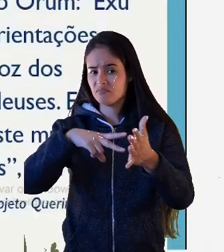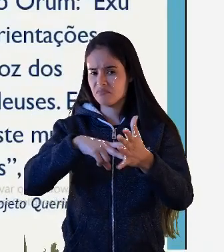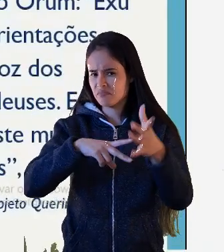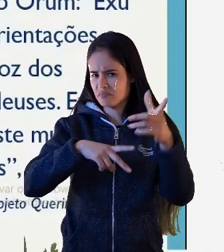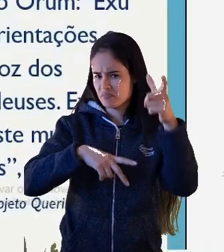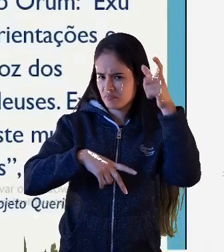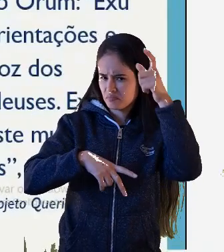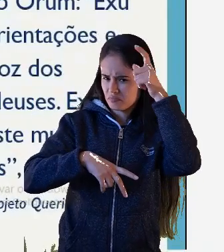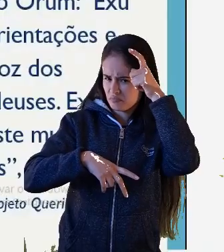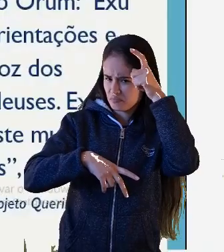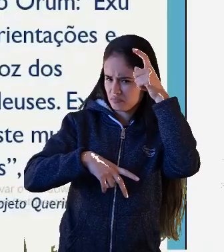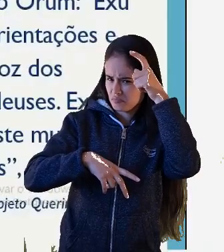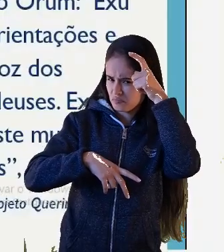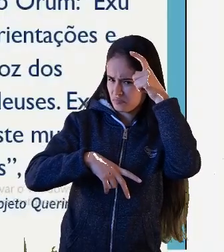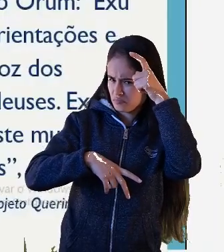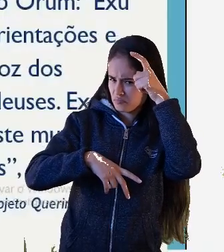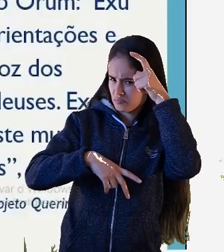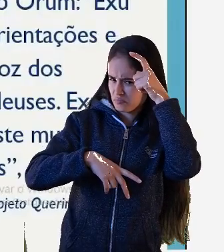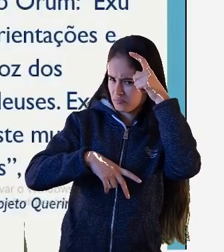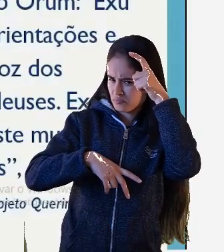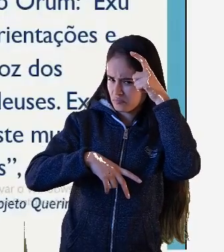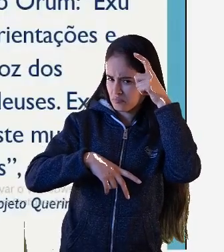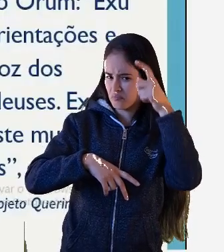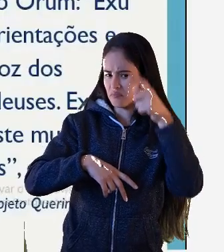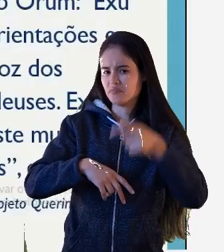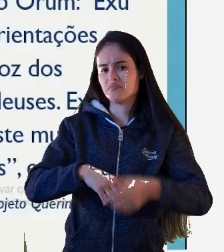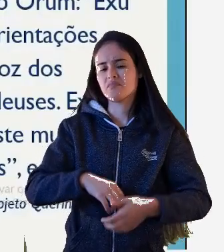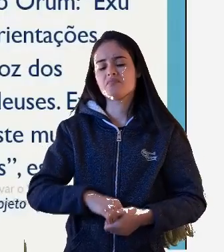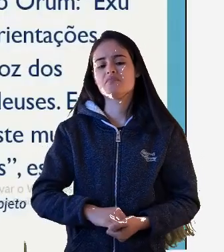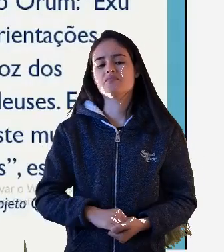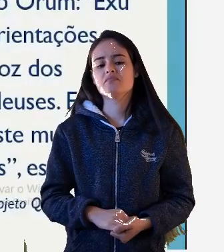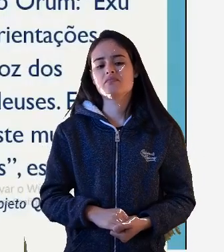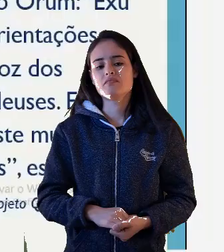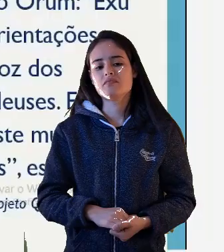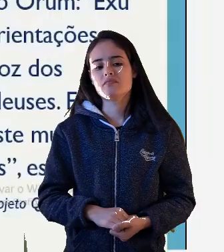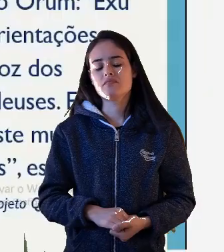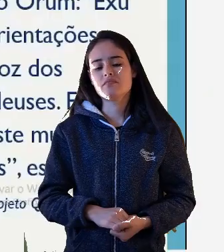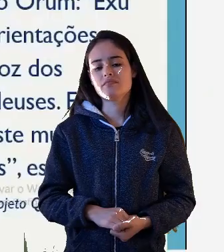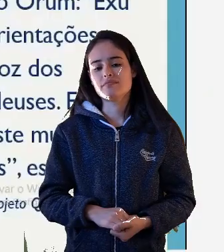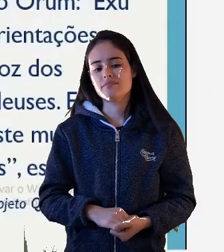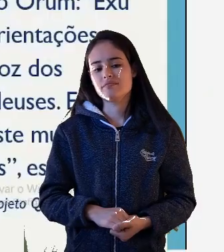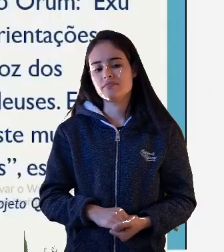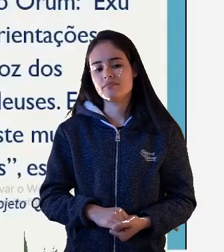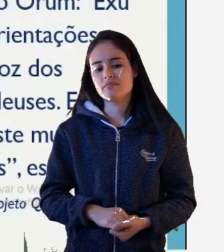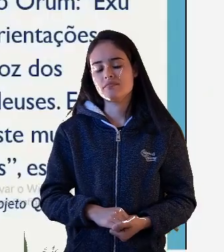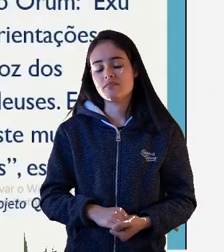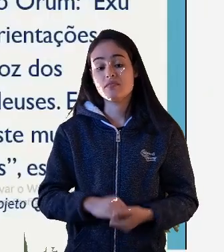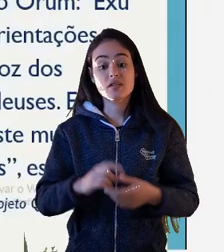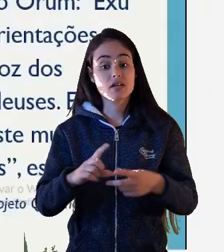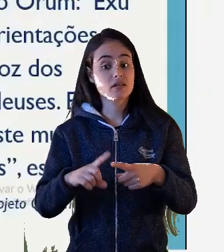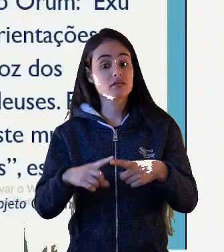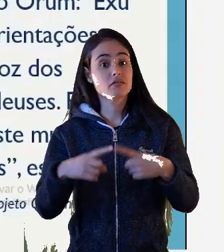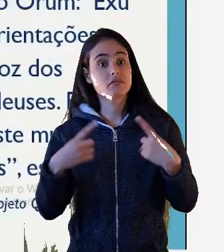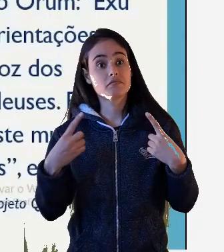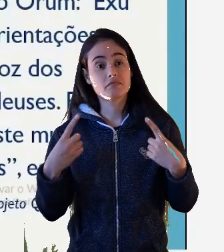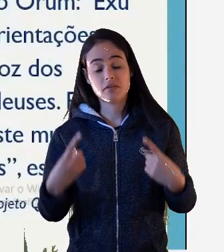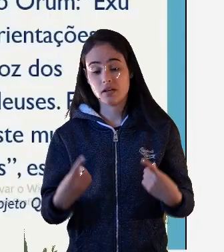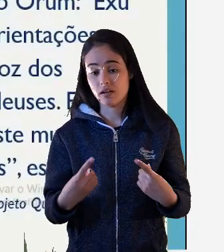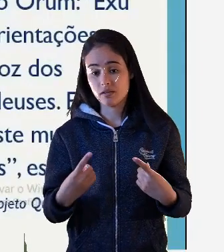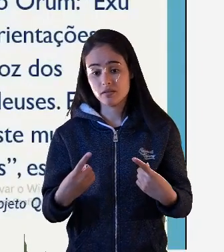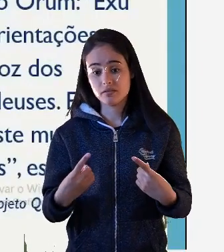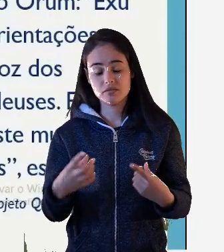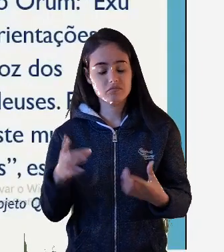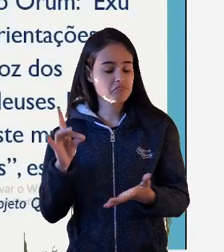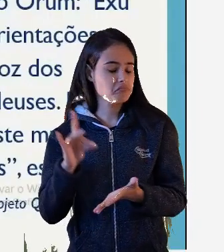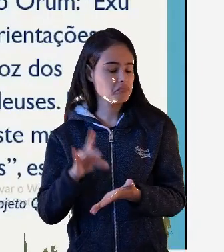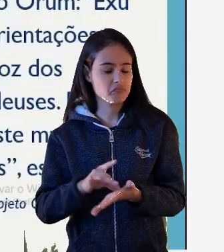né? Então essa coisa de Deus e diabo não existe, né? Os orixás eles são muito parecidos com os seres humanos, né? Então, eles têm